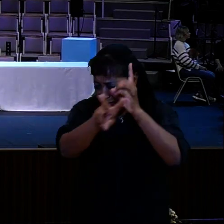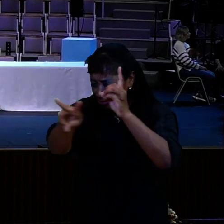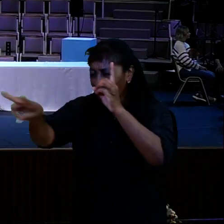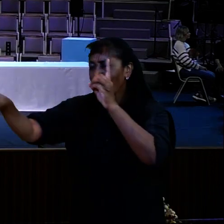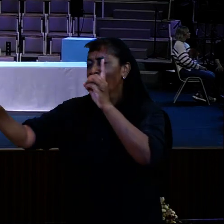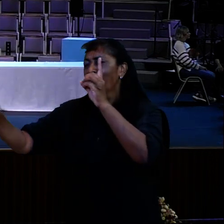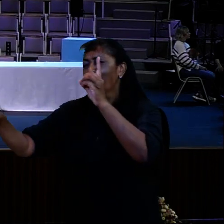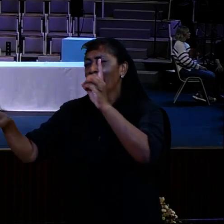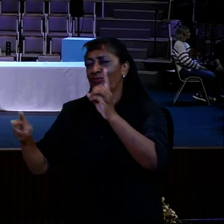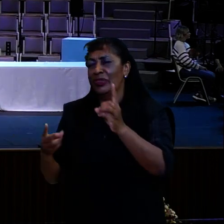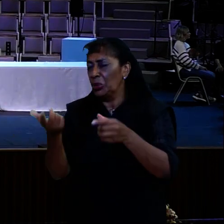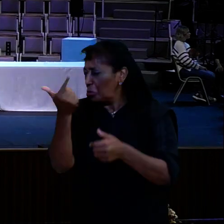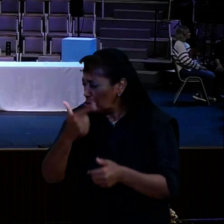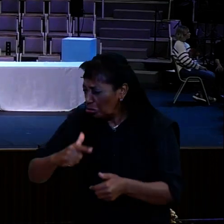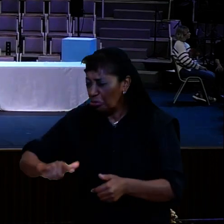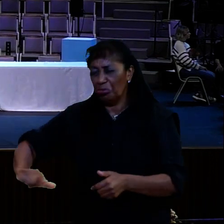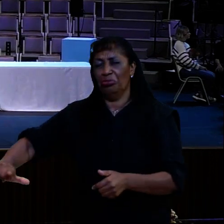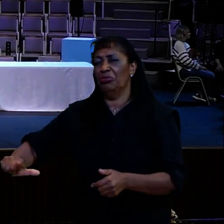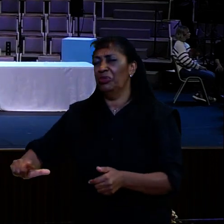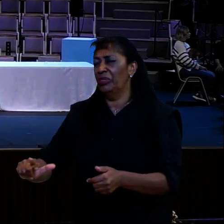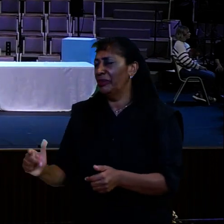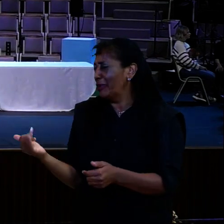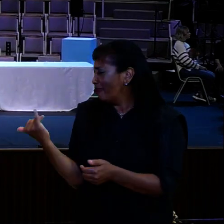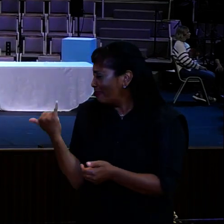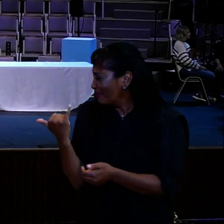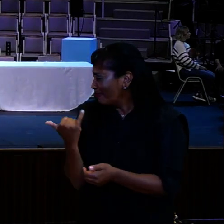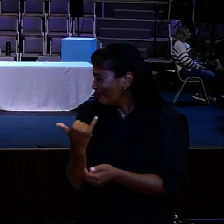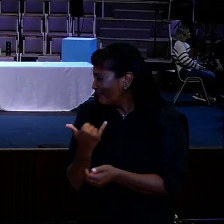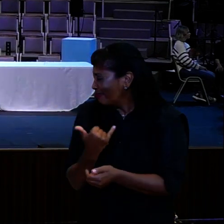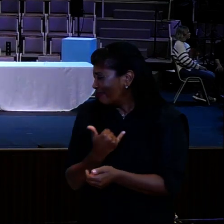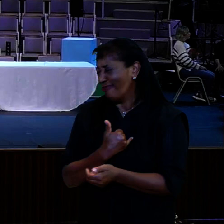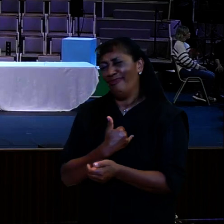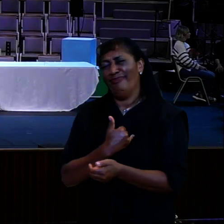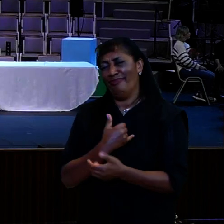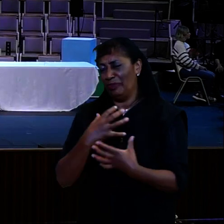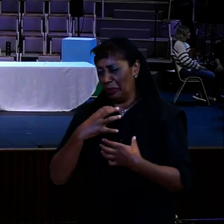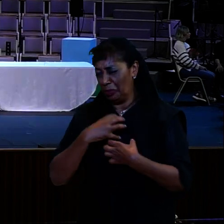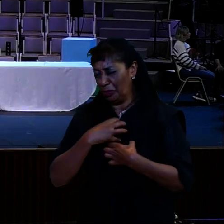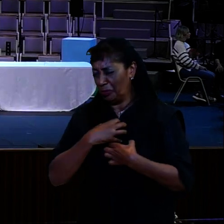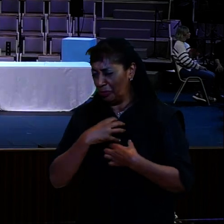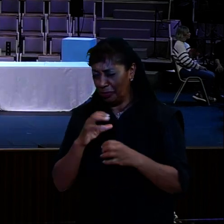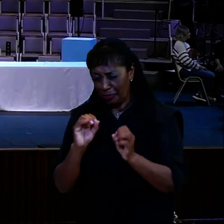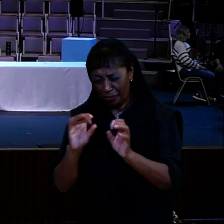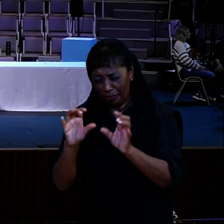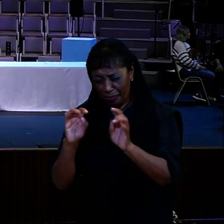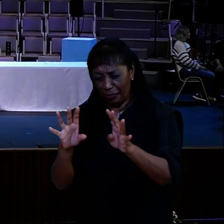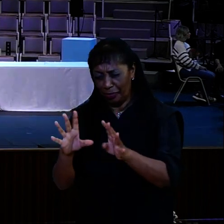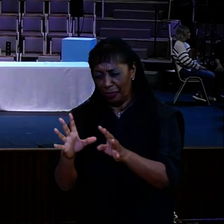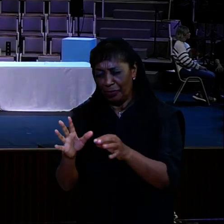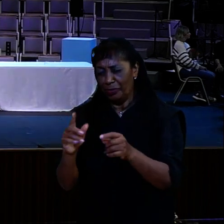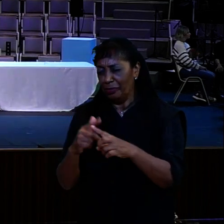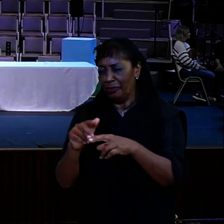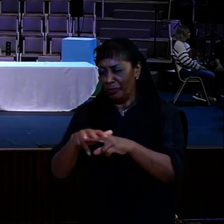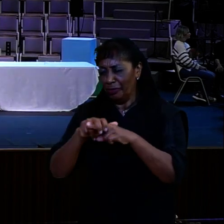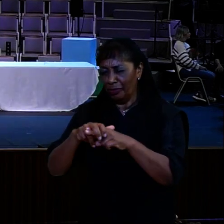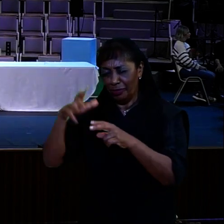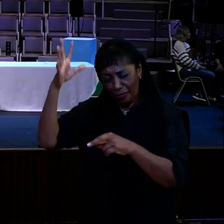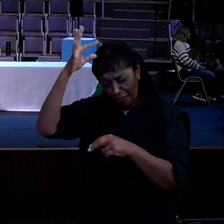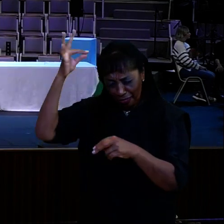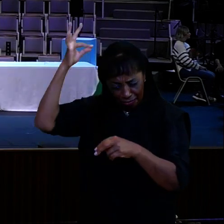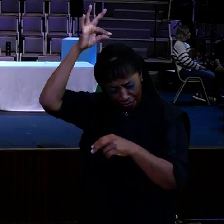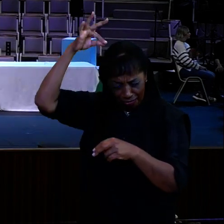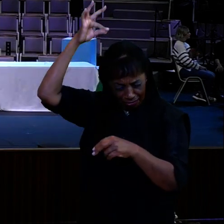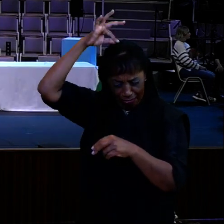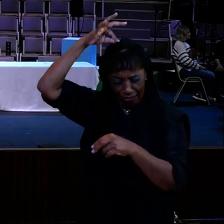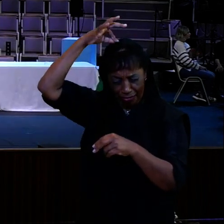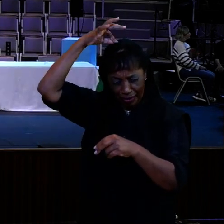mais uma vez, vai falar conosco de forma singular, porque o Teu Espírito Santo, nós não temos dúvida que esse